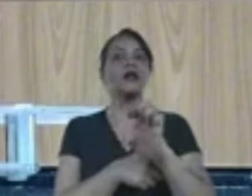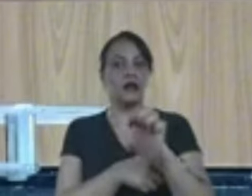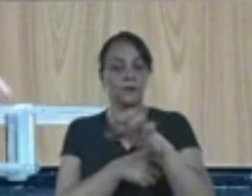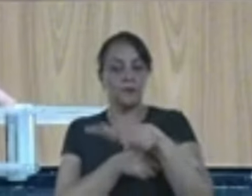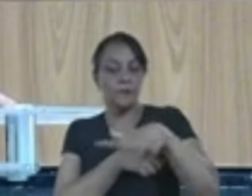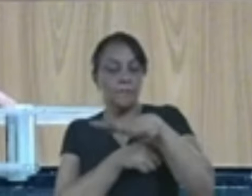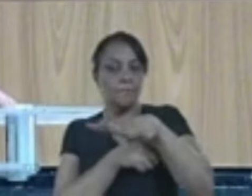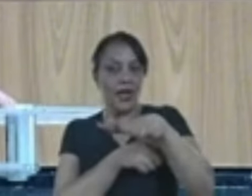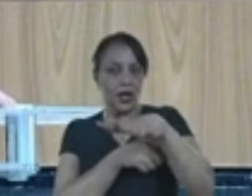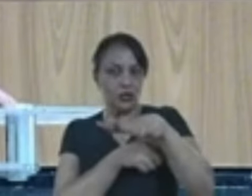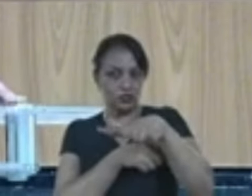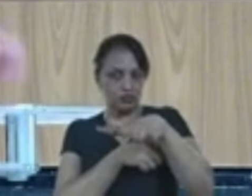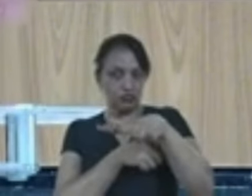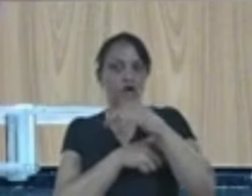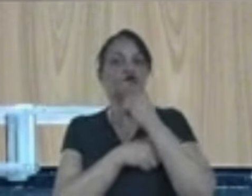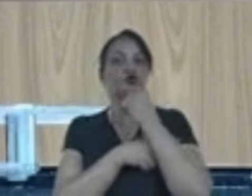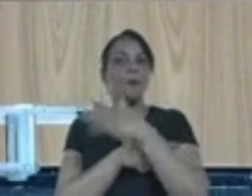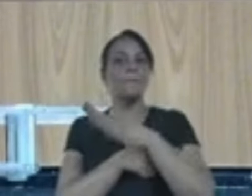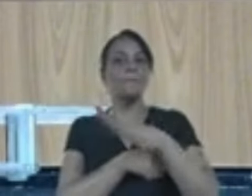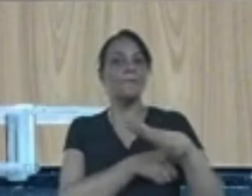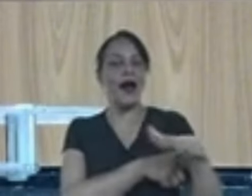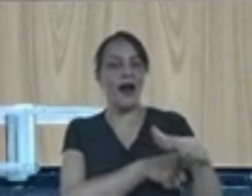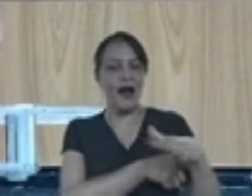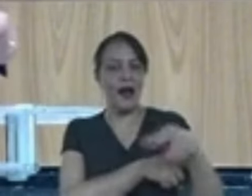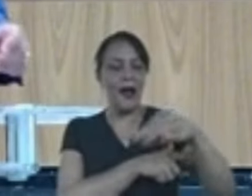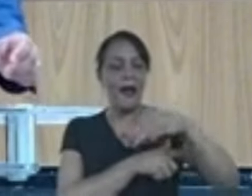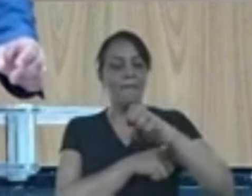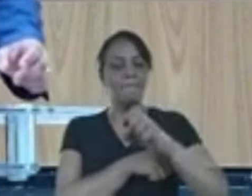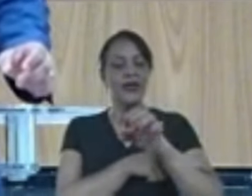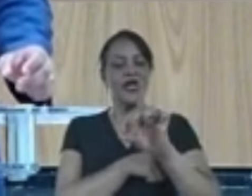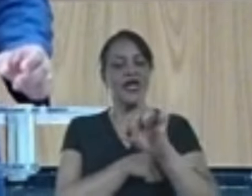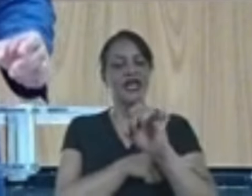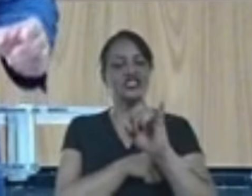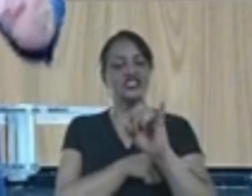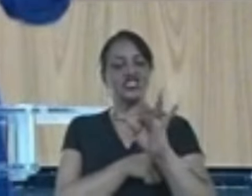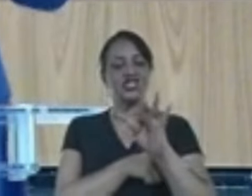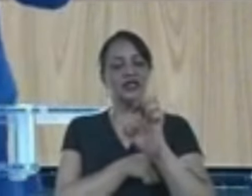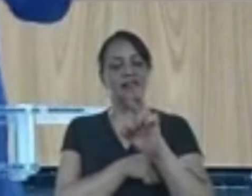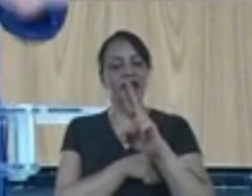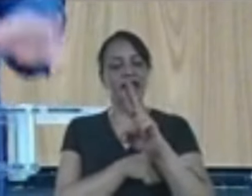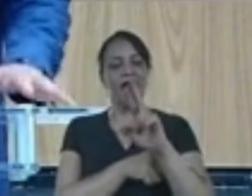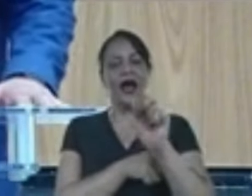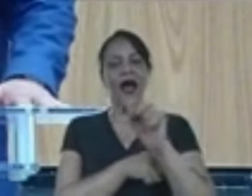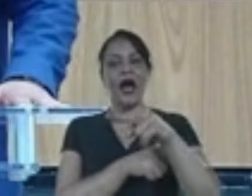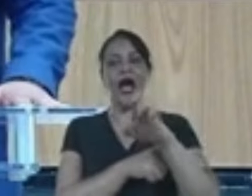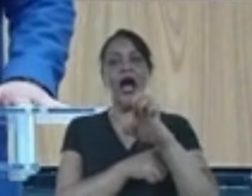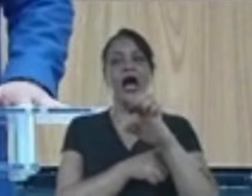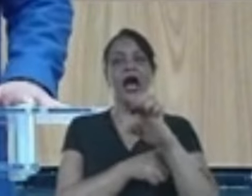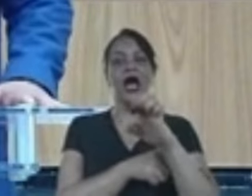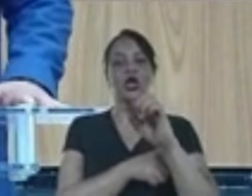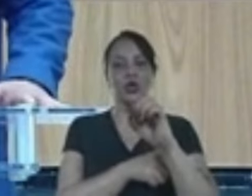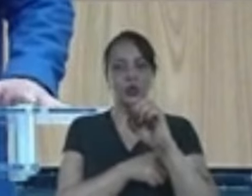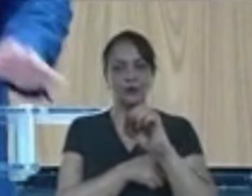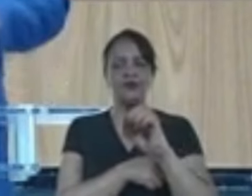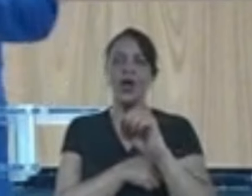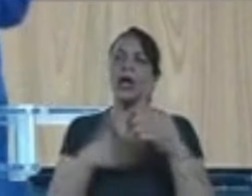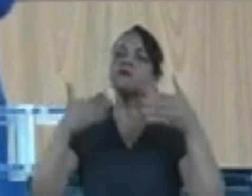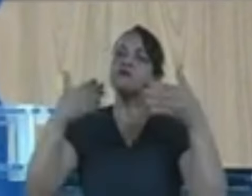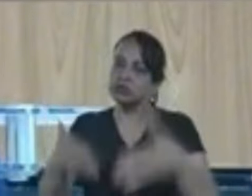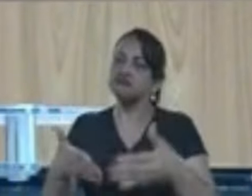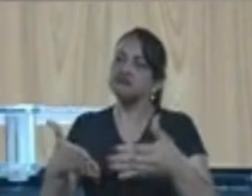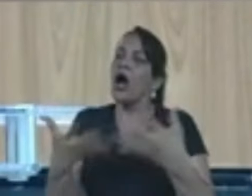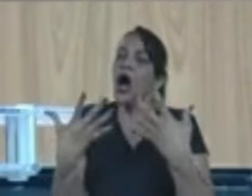mar Mediterrâneo. Ele foi deixado lá e, de repente, ele resolveu pregar. Só que a cidade, ela